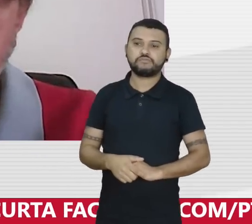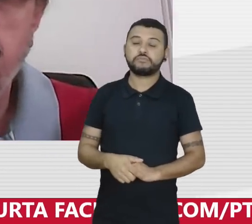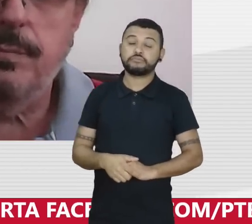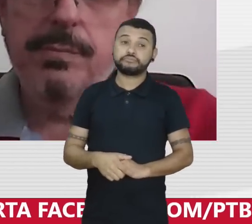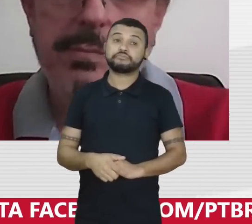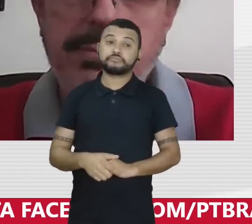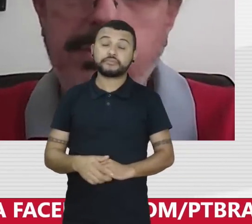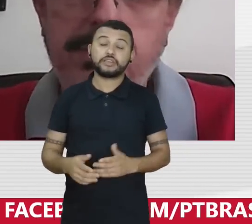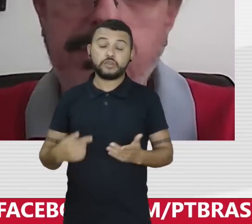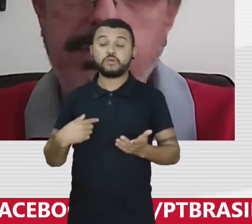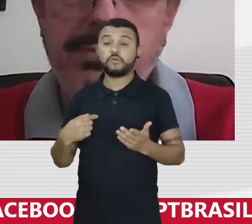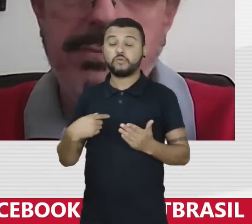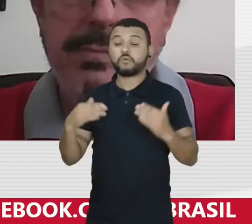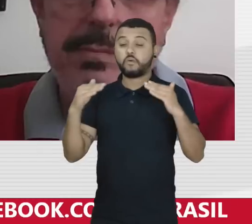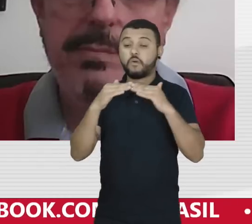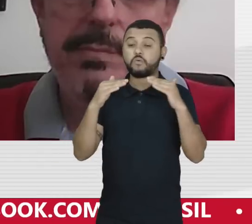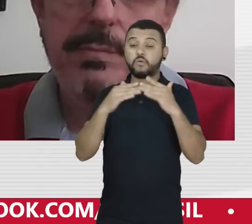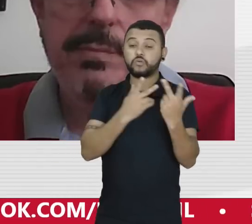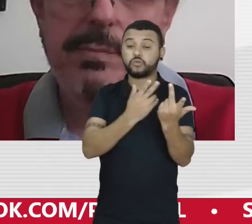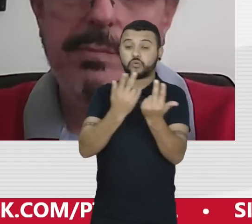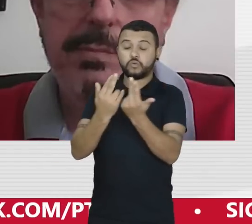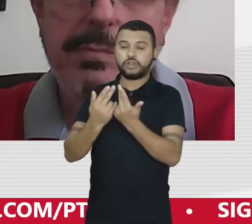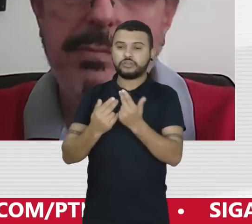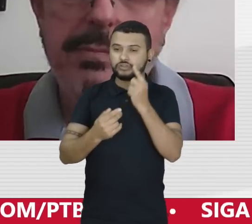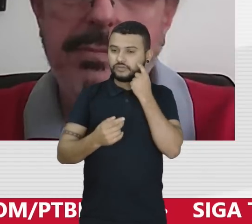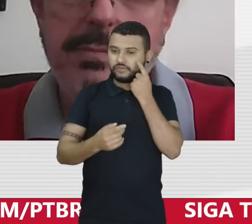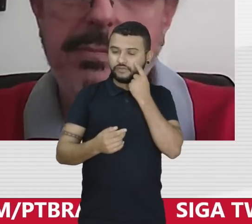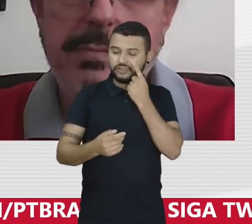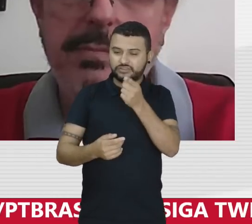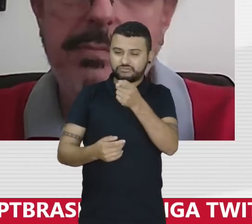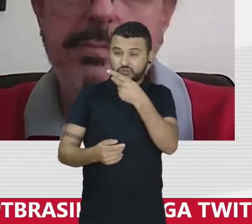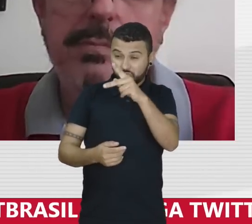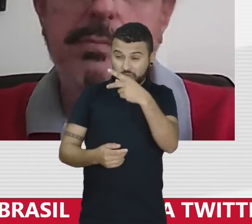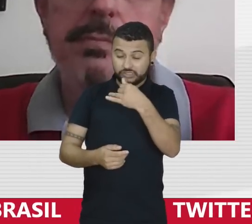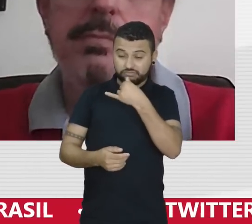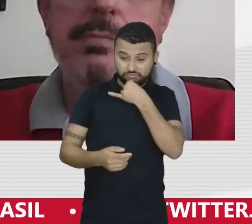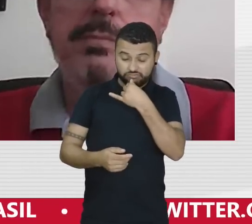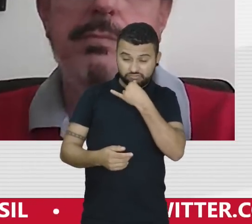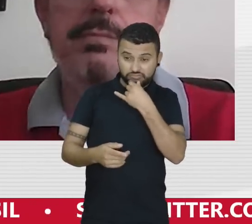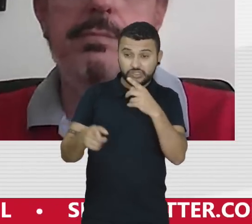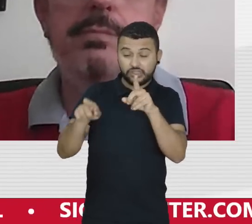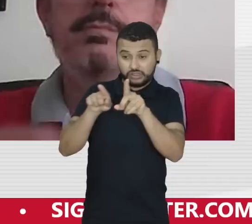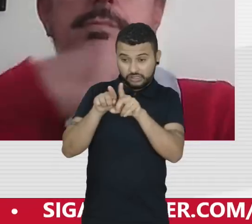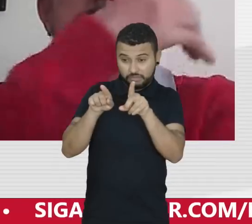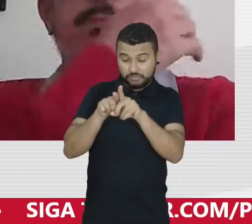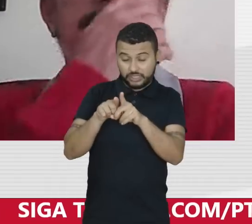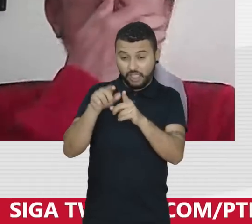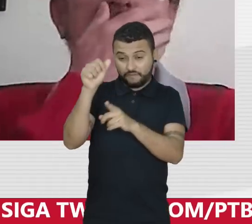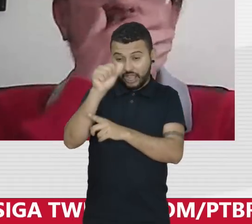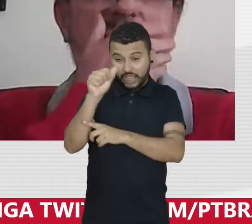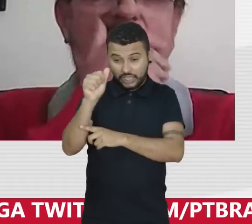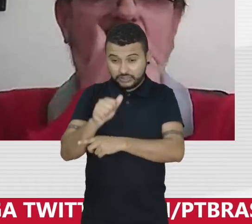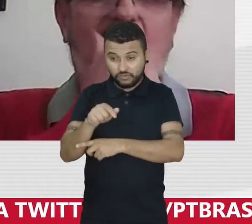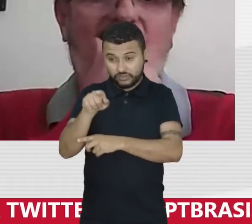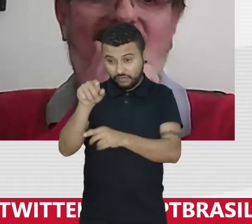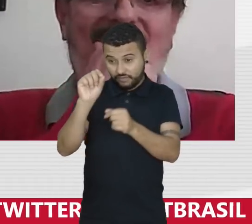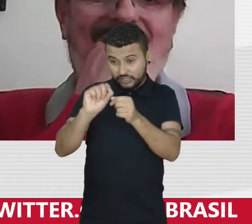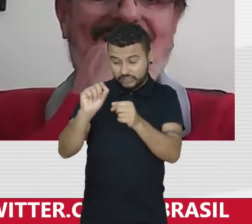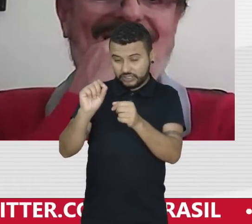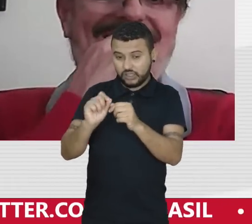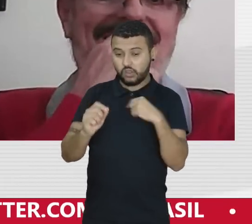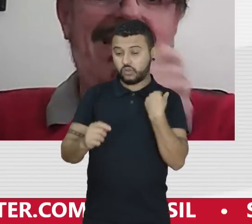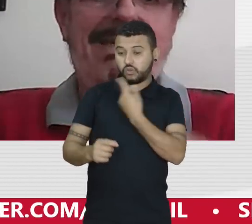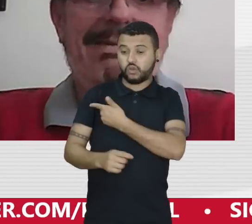Olha, eu concordo com vocês, partilho dessa sua decepção, partilho dessa... nós